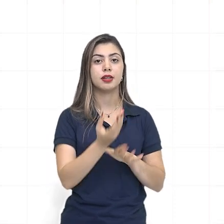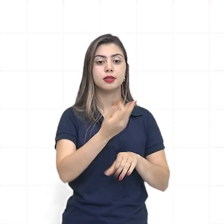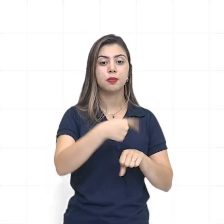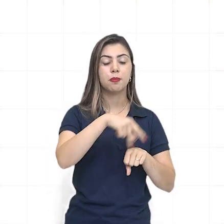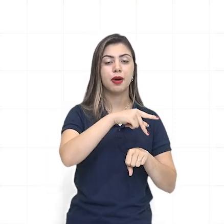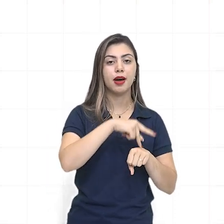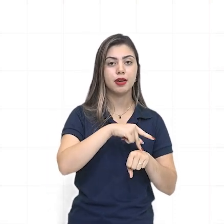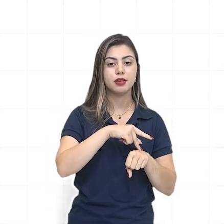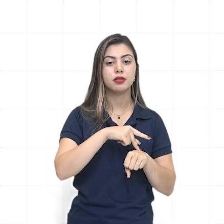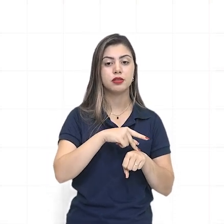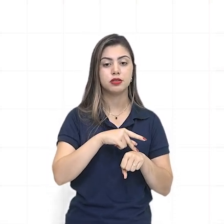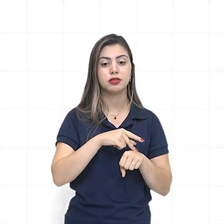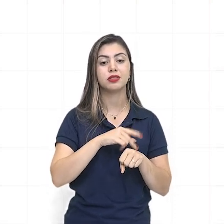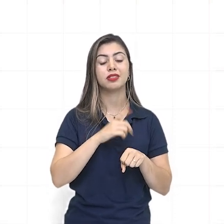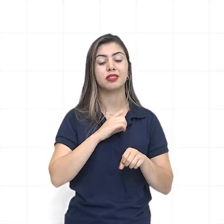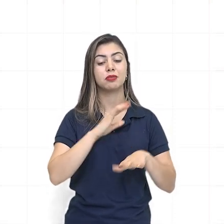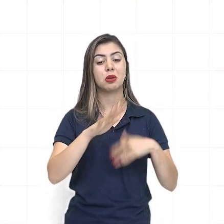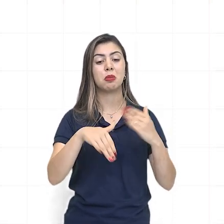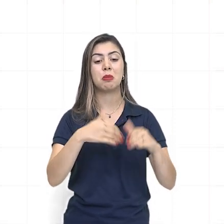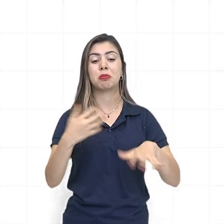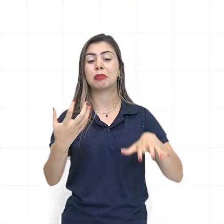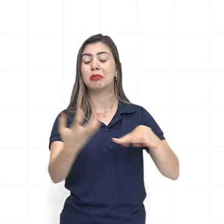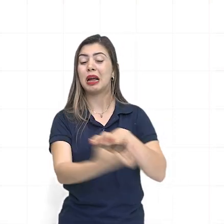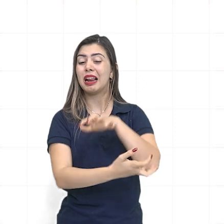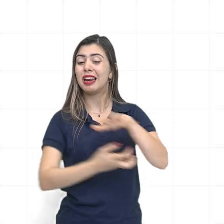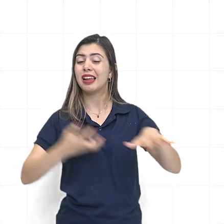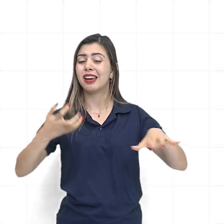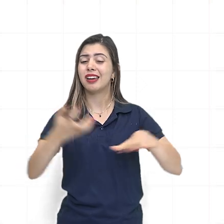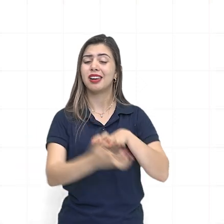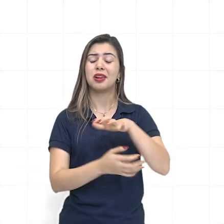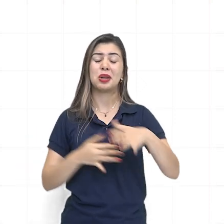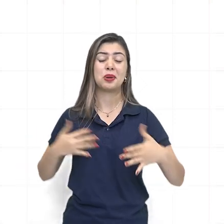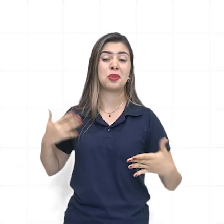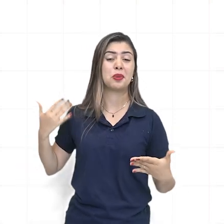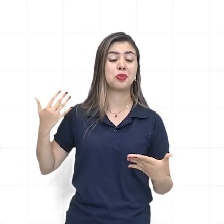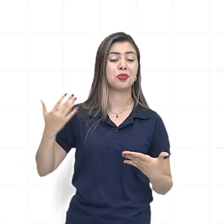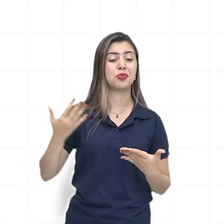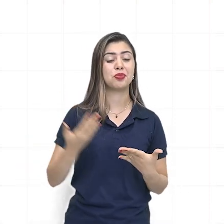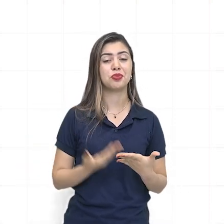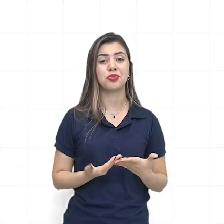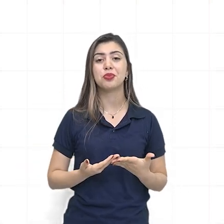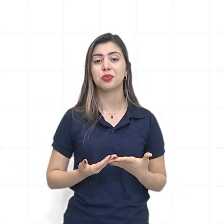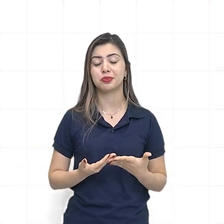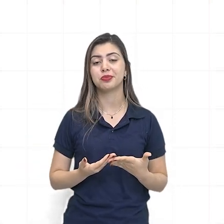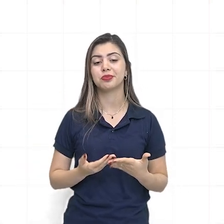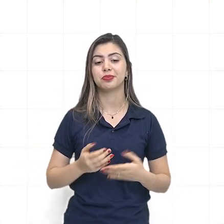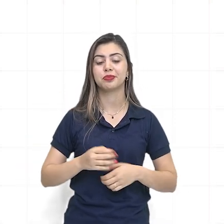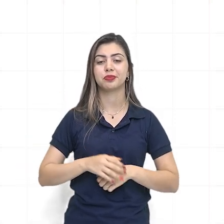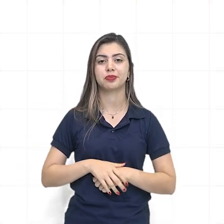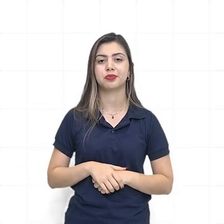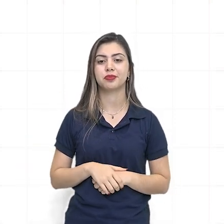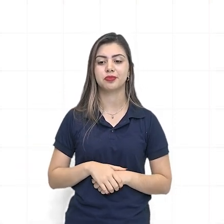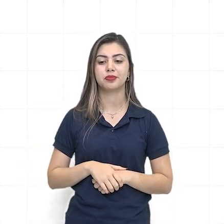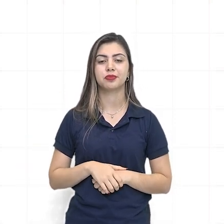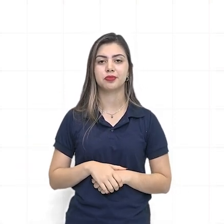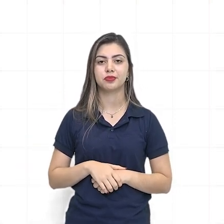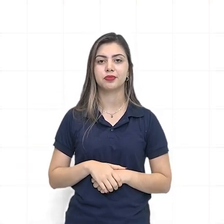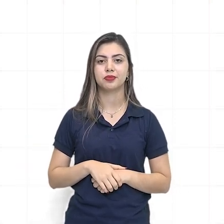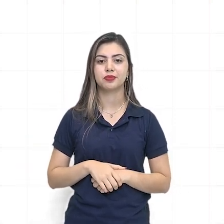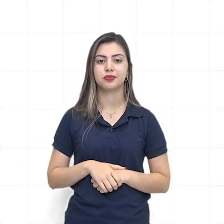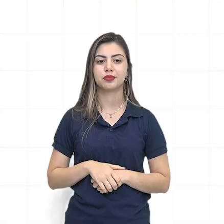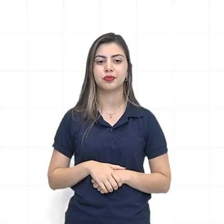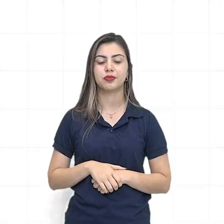criação desencadeou conflitos que persistem na região, os quais perduram até os